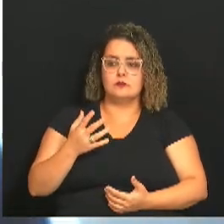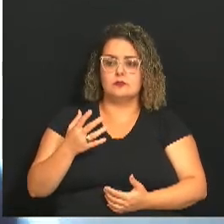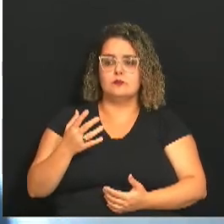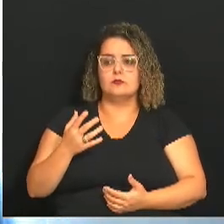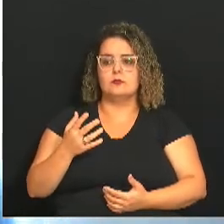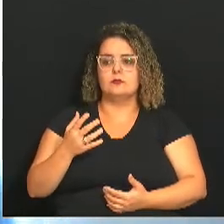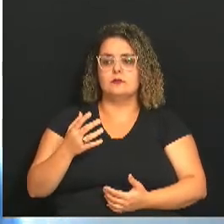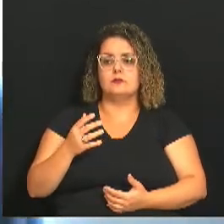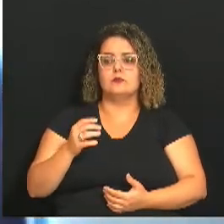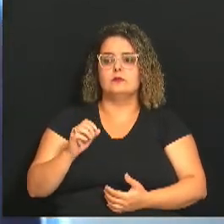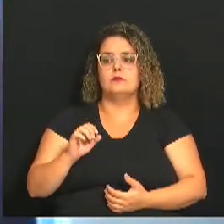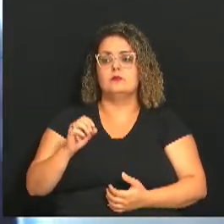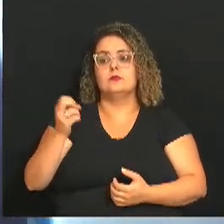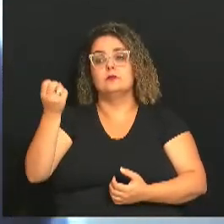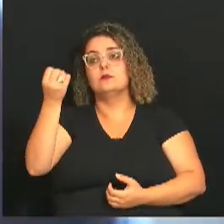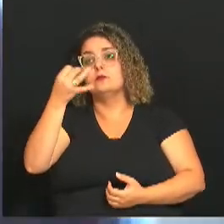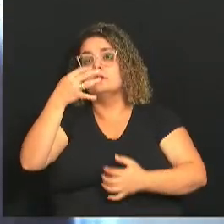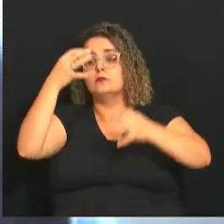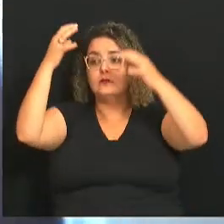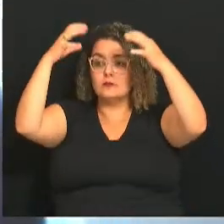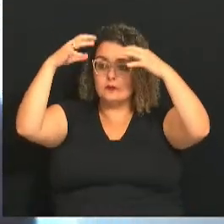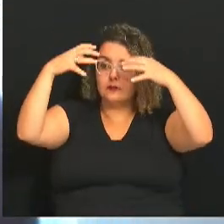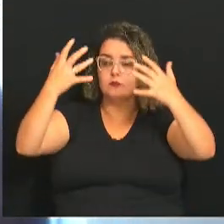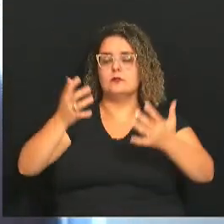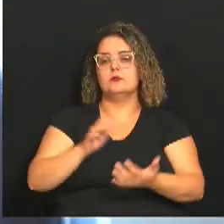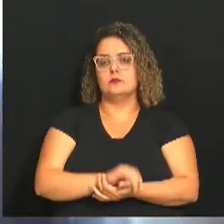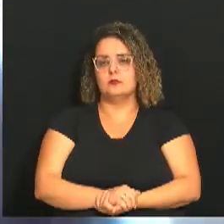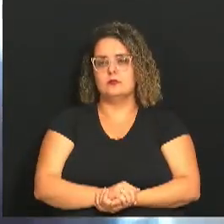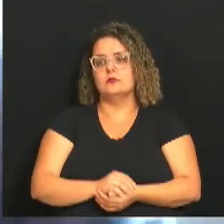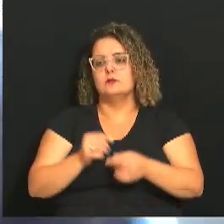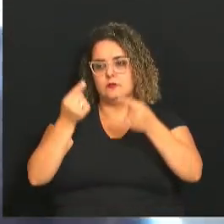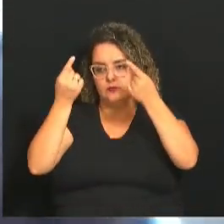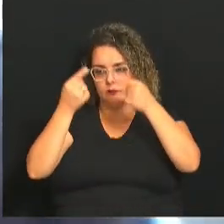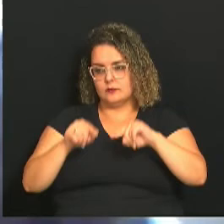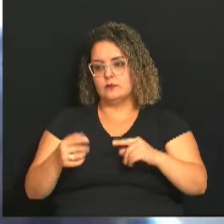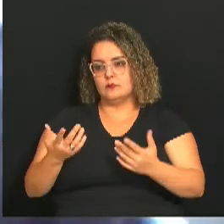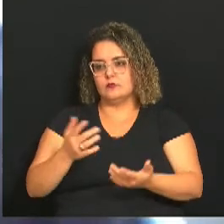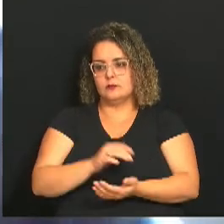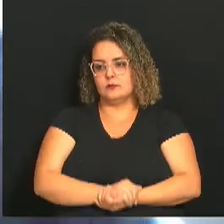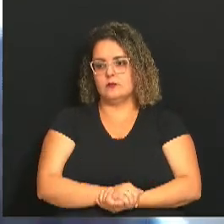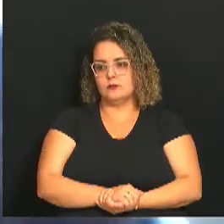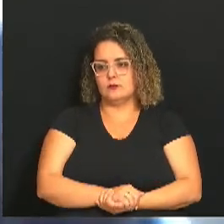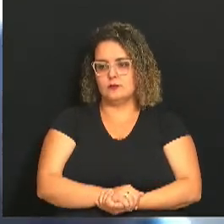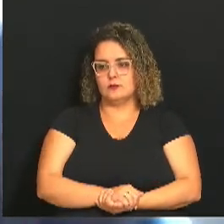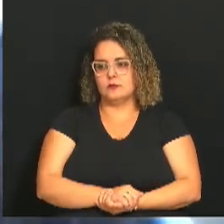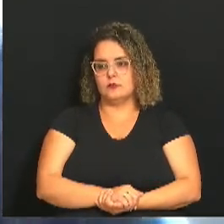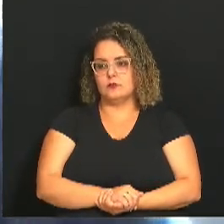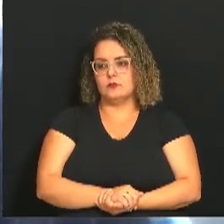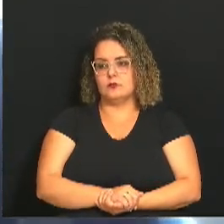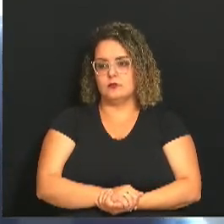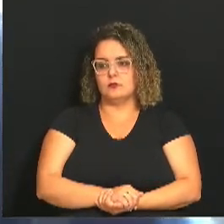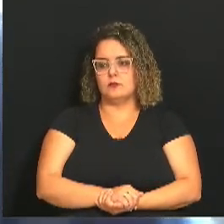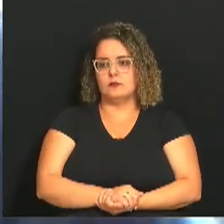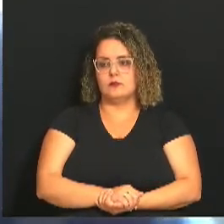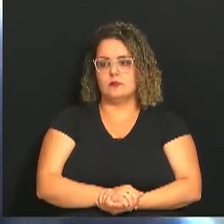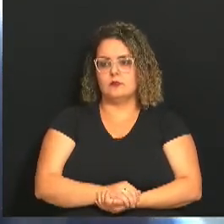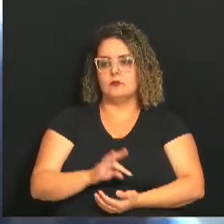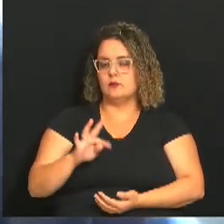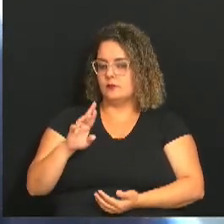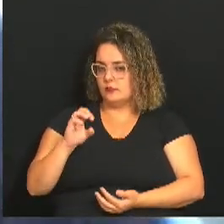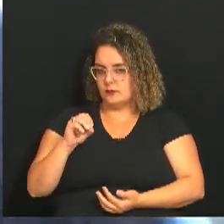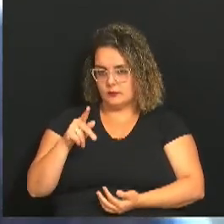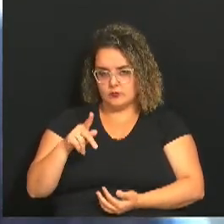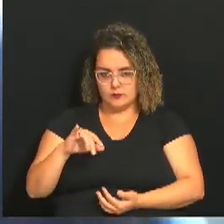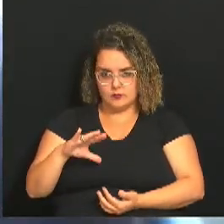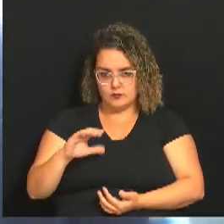previsão quantitativa é um grande desafio, especialmente para latitudes tropicais, equatoriais, saber quanto de chuva